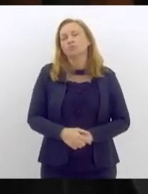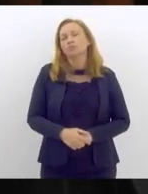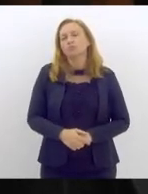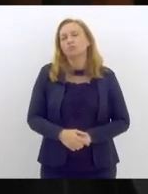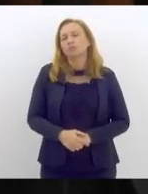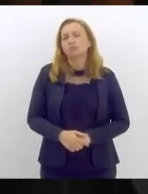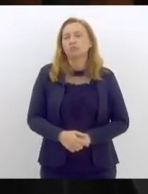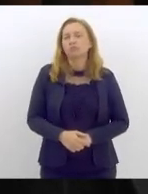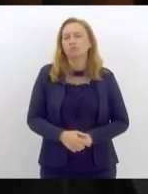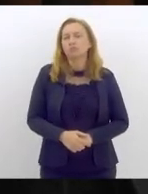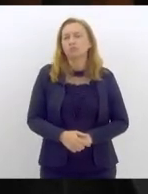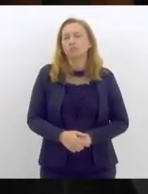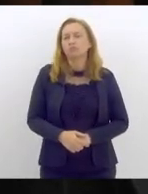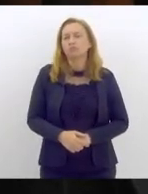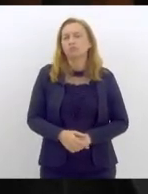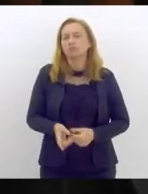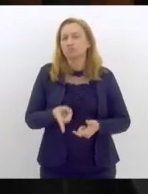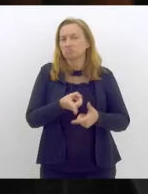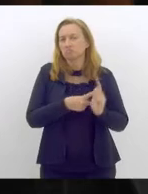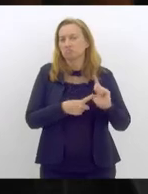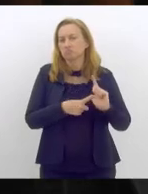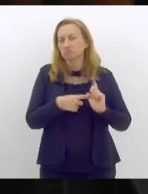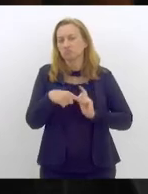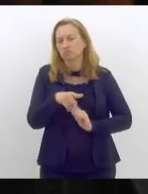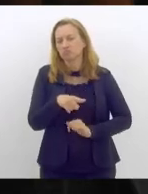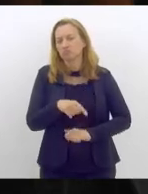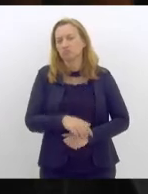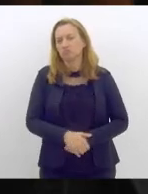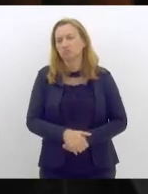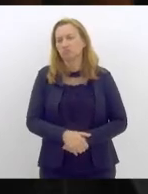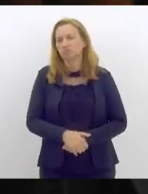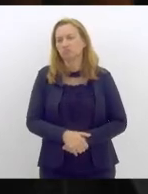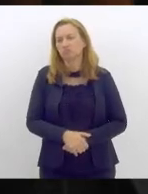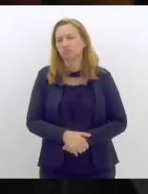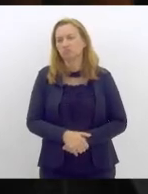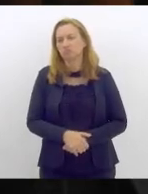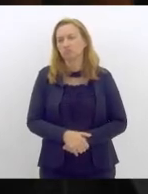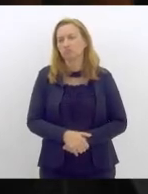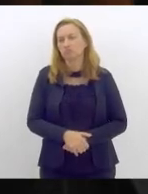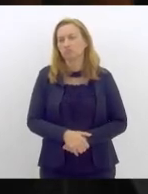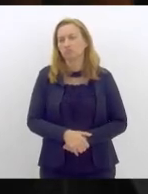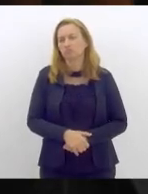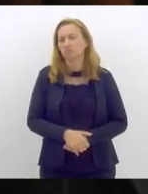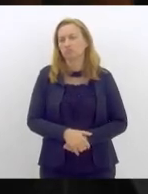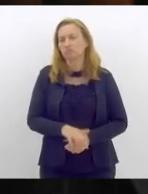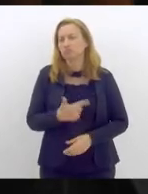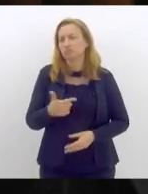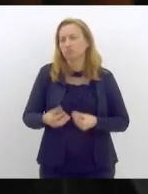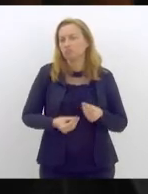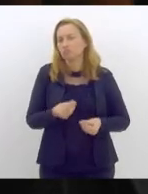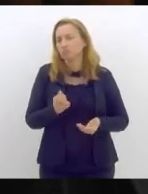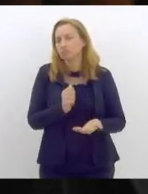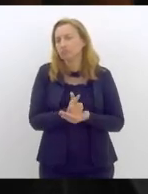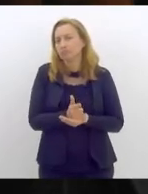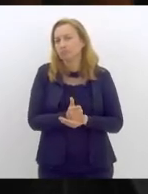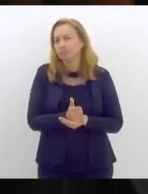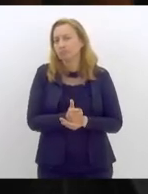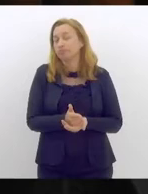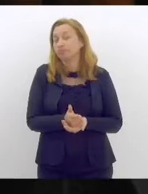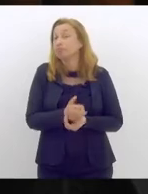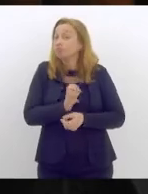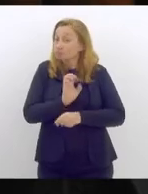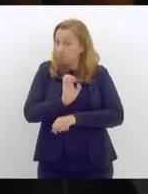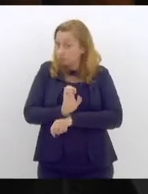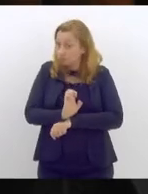que esta dívida é insustentável que o estado